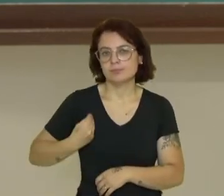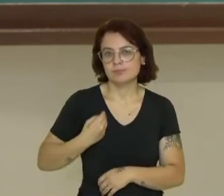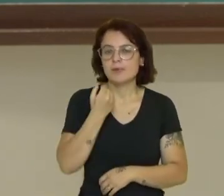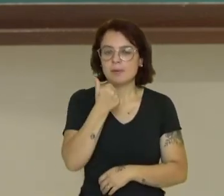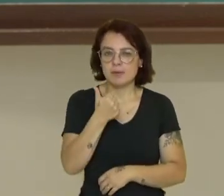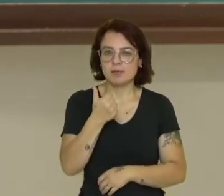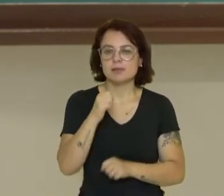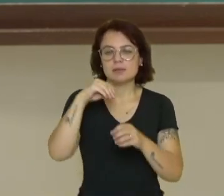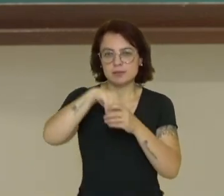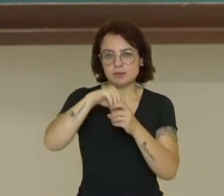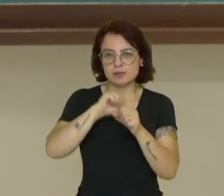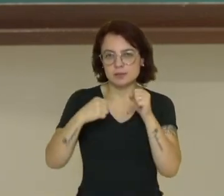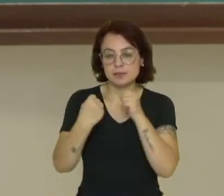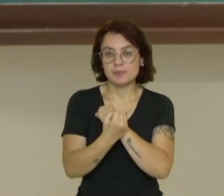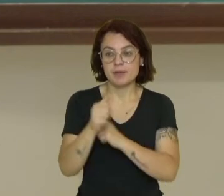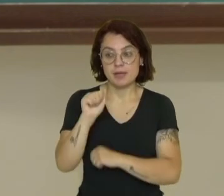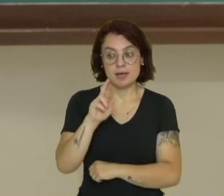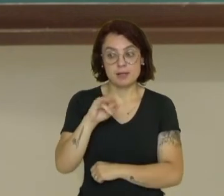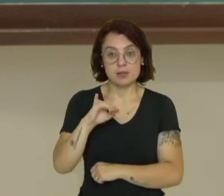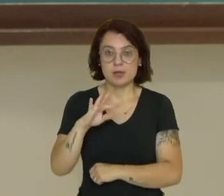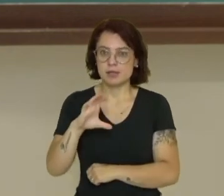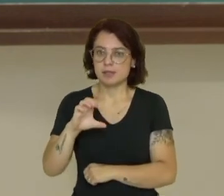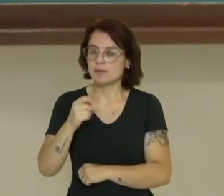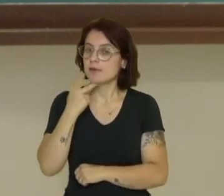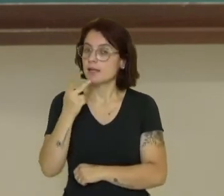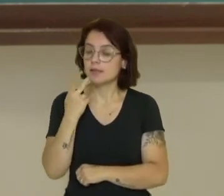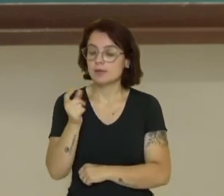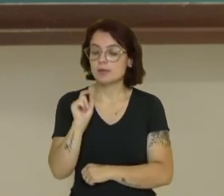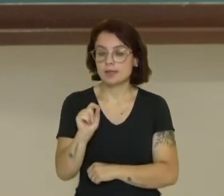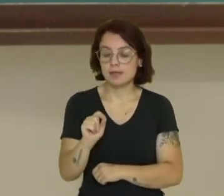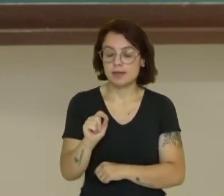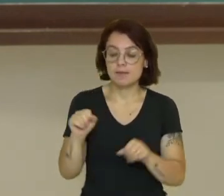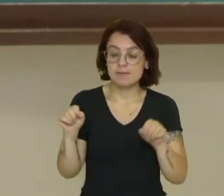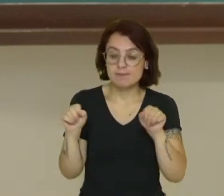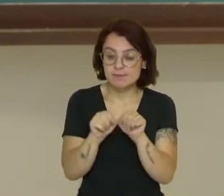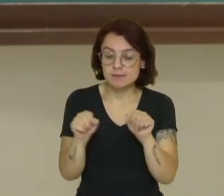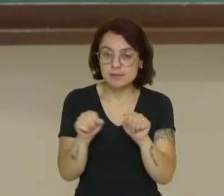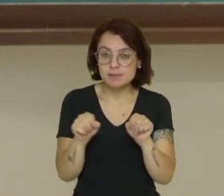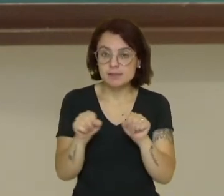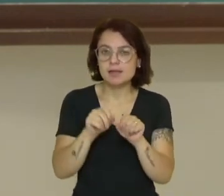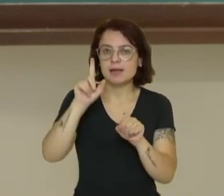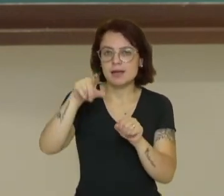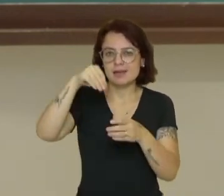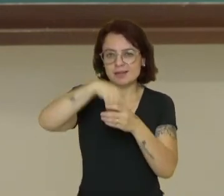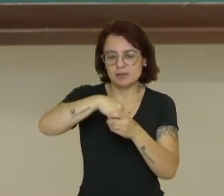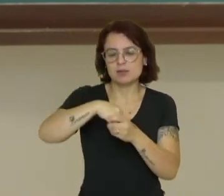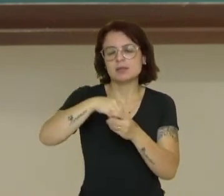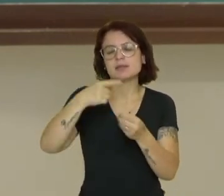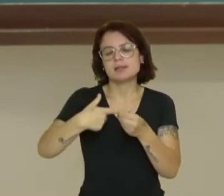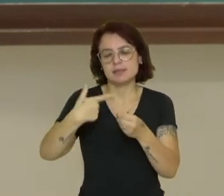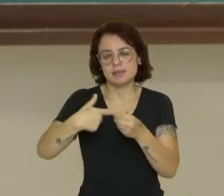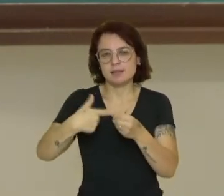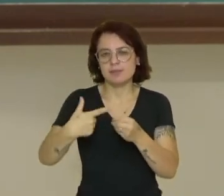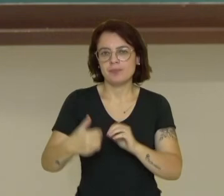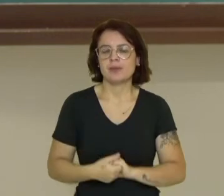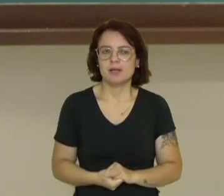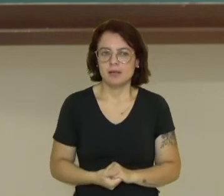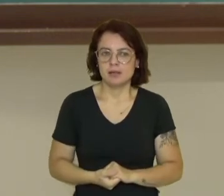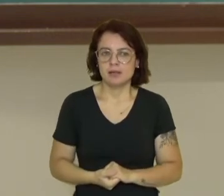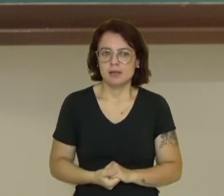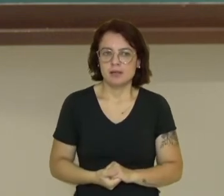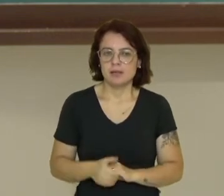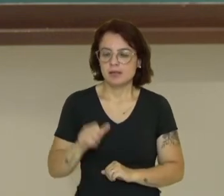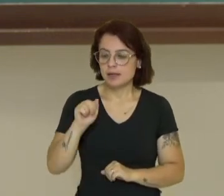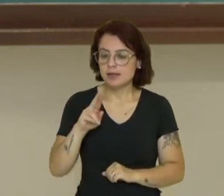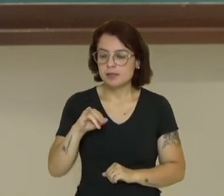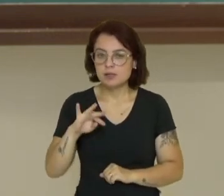sociedade. Já que Aristóteles vai dizer que, né, a realização do homem é na polis, é na cidade. E também é o Aristóteles que